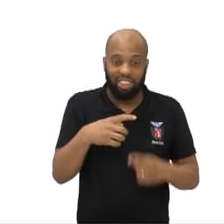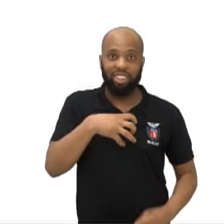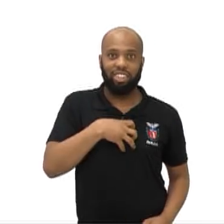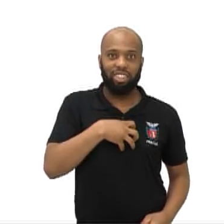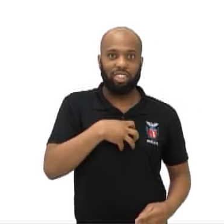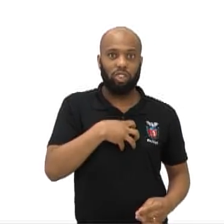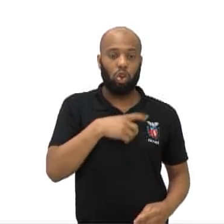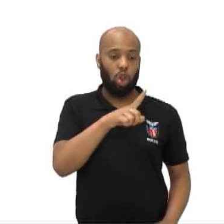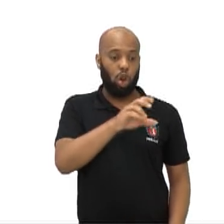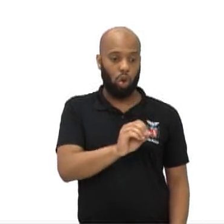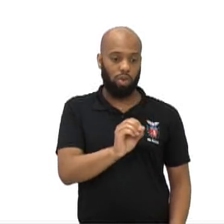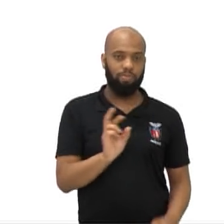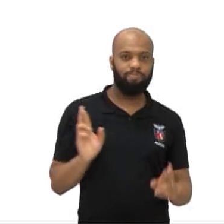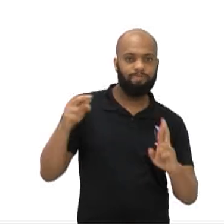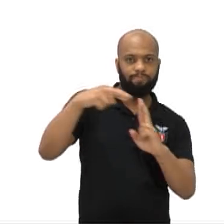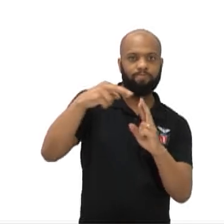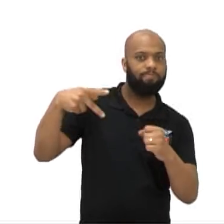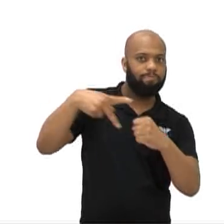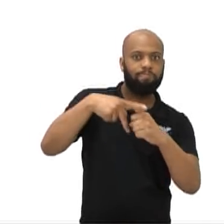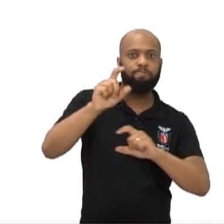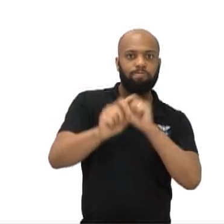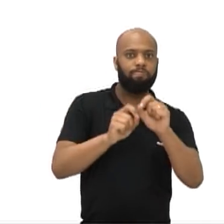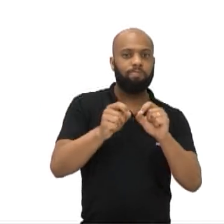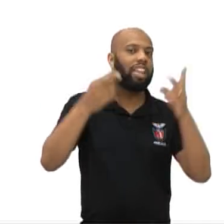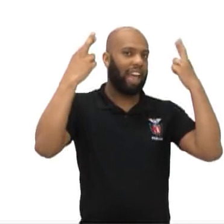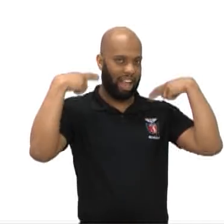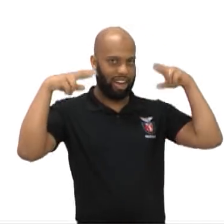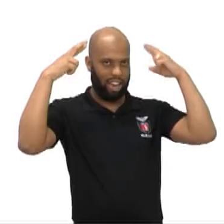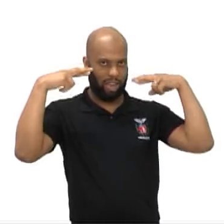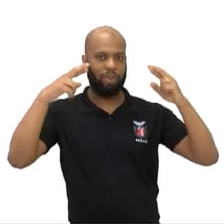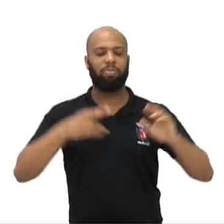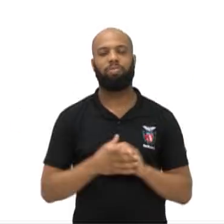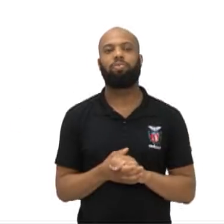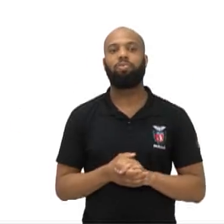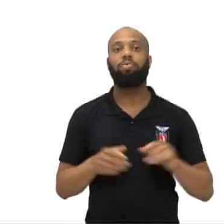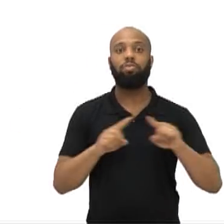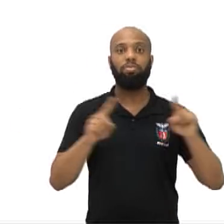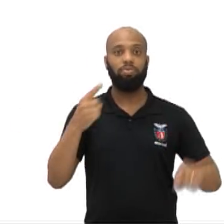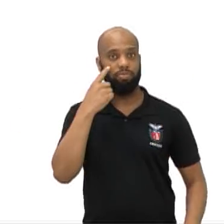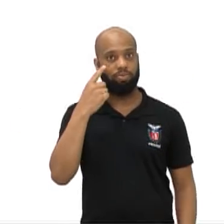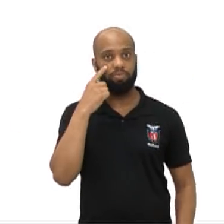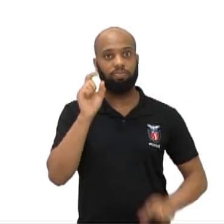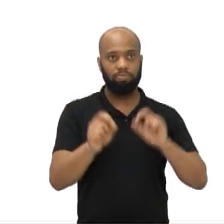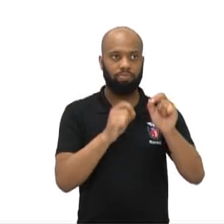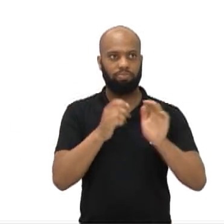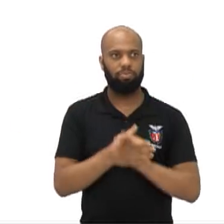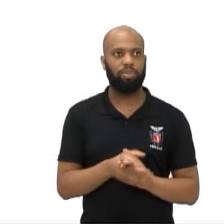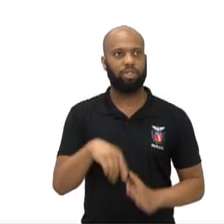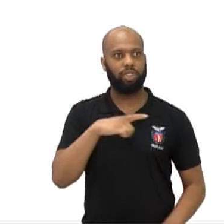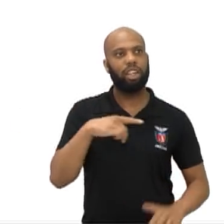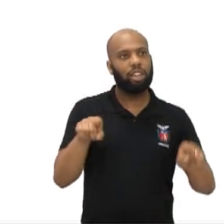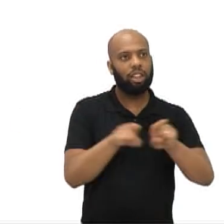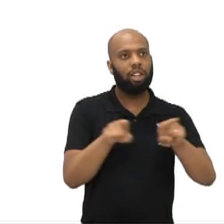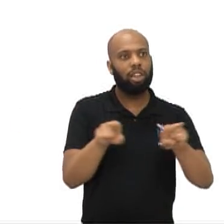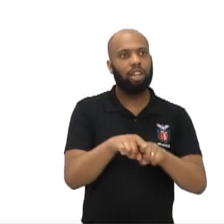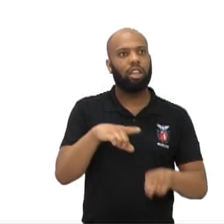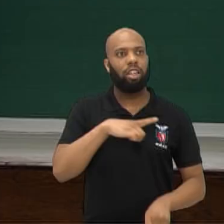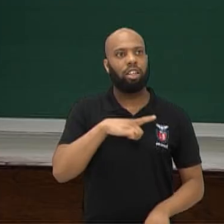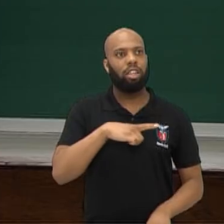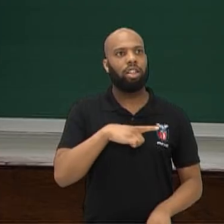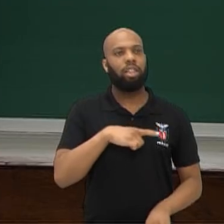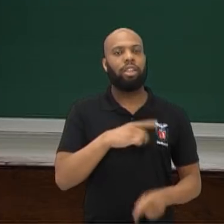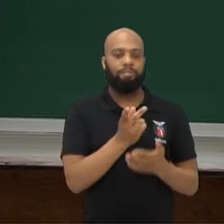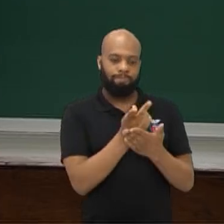forma pronominal lo se refere ao carneiro, como a gente viu, né? Mas observem aqui, ó, que também apareceu,